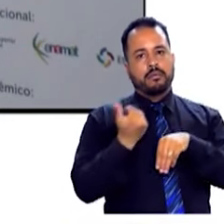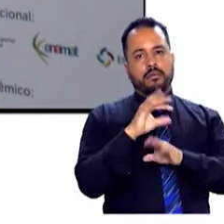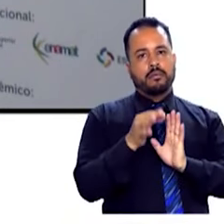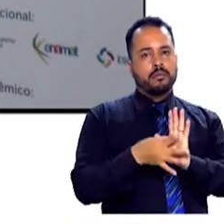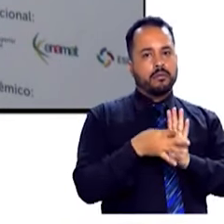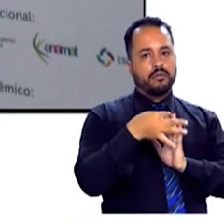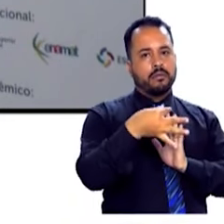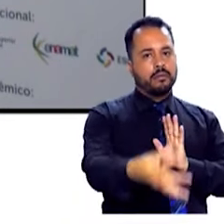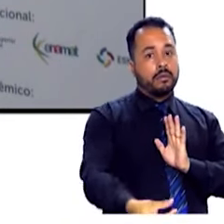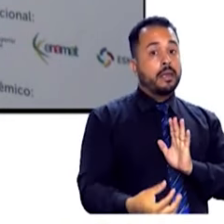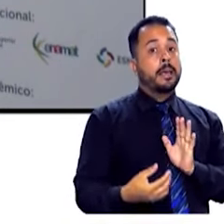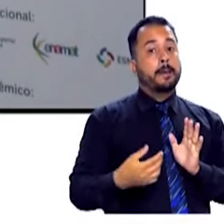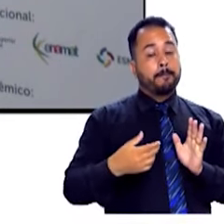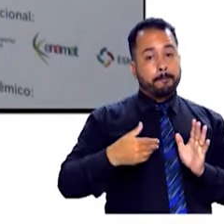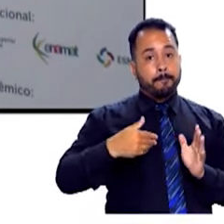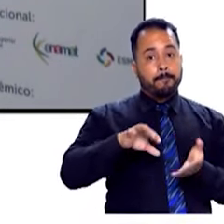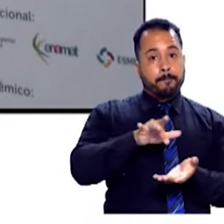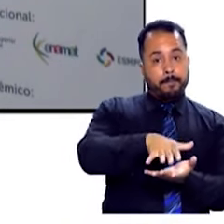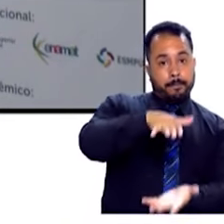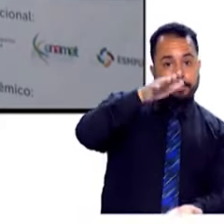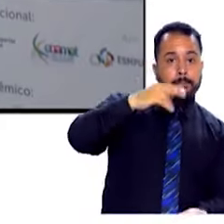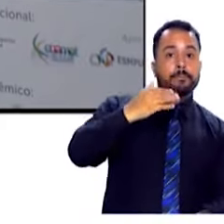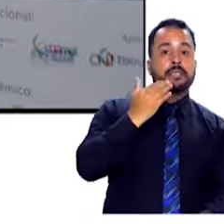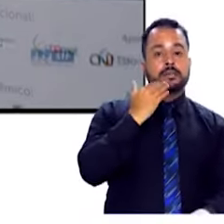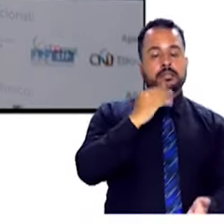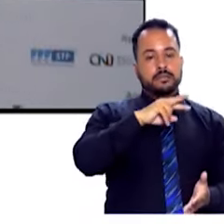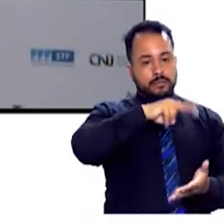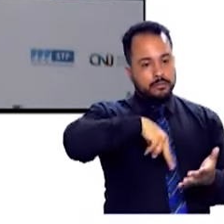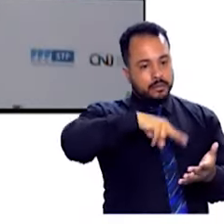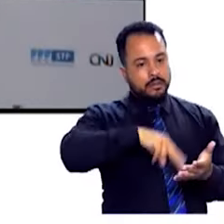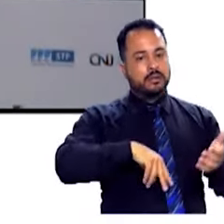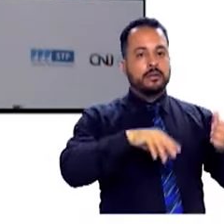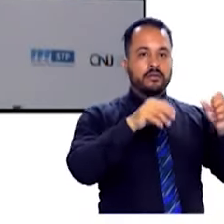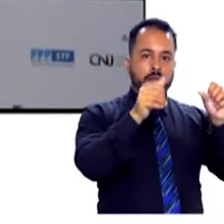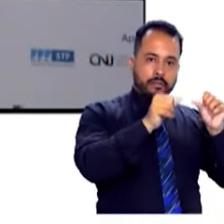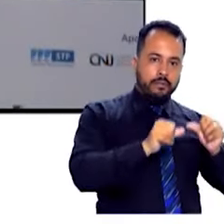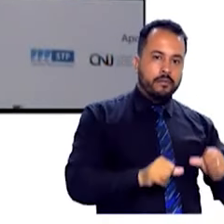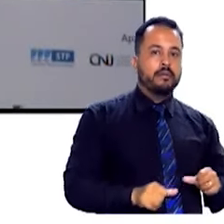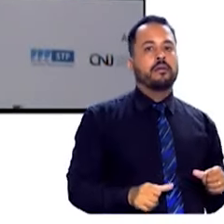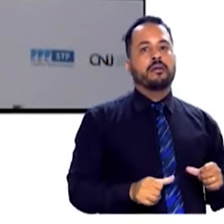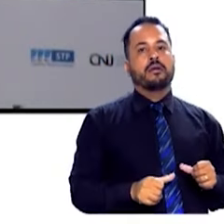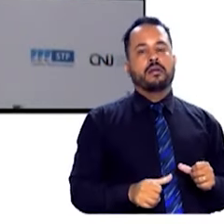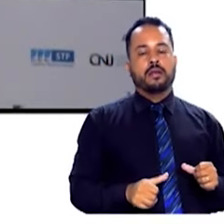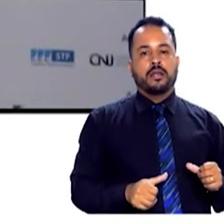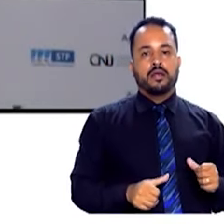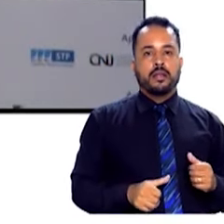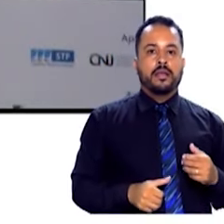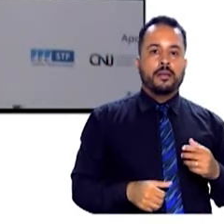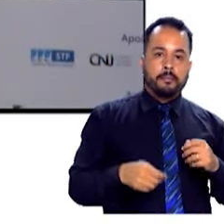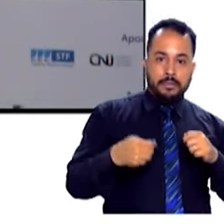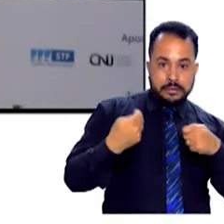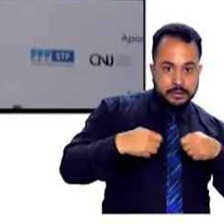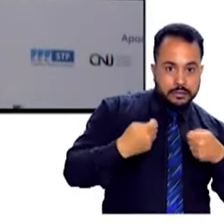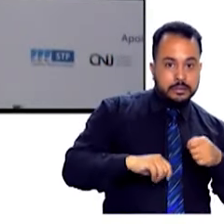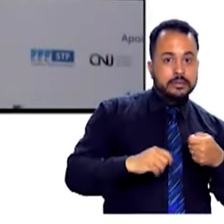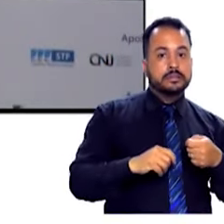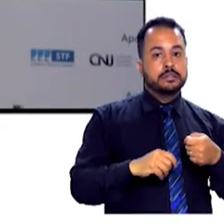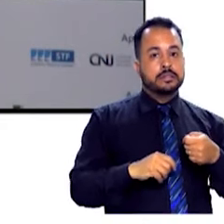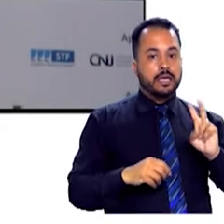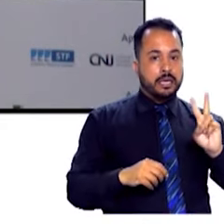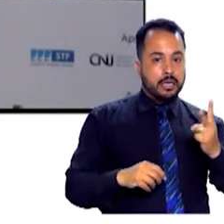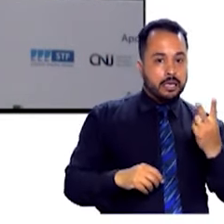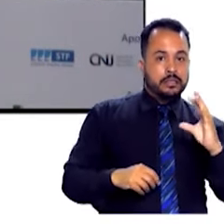ia pedir vista dos suspendeu o julgamento para analisar porque ele achava que deveria se conhecer dos dois